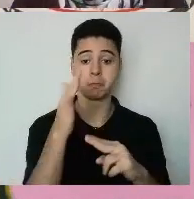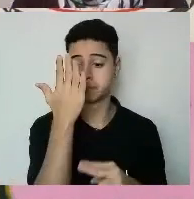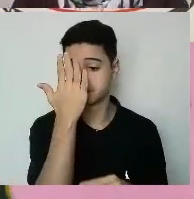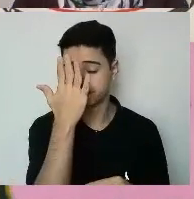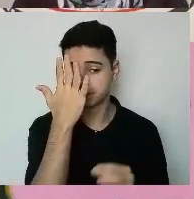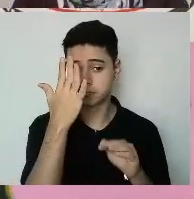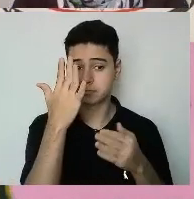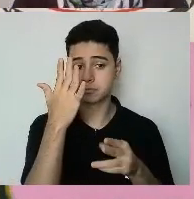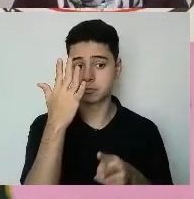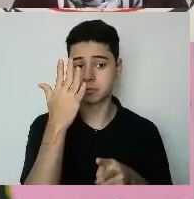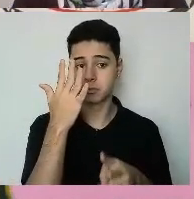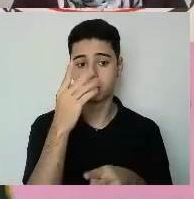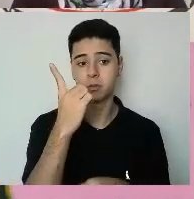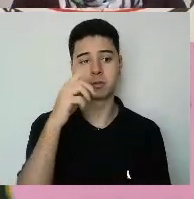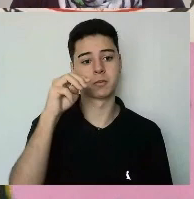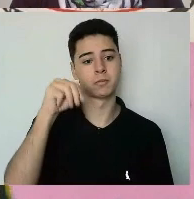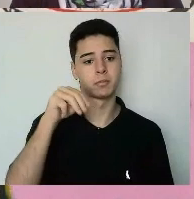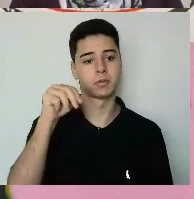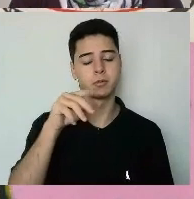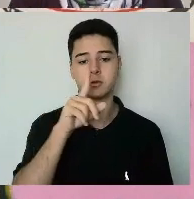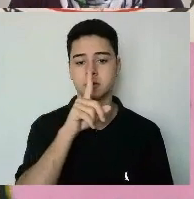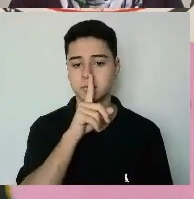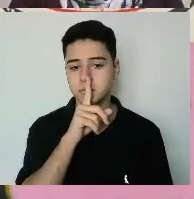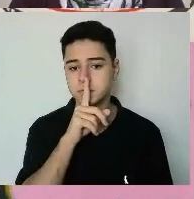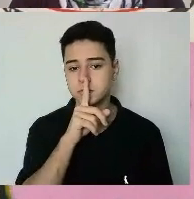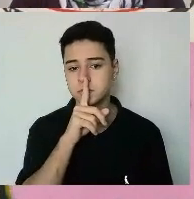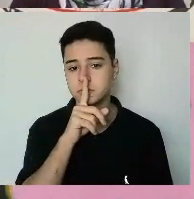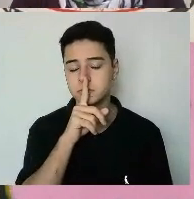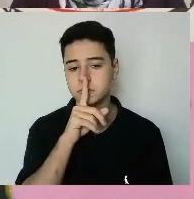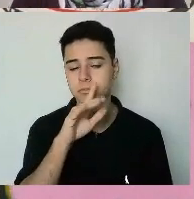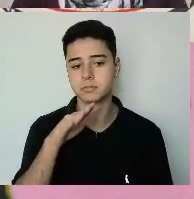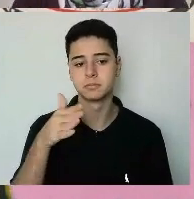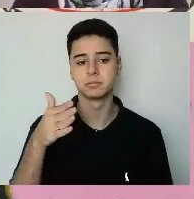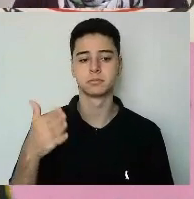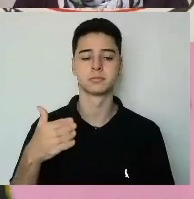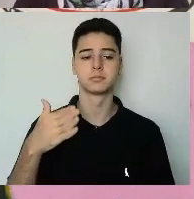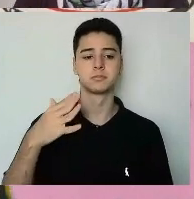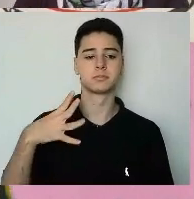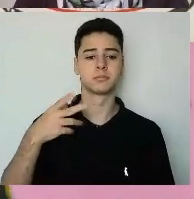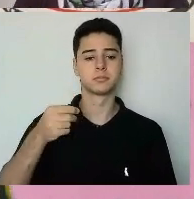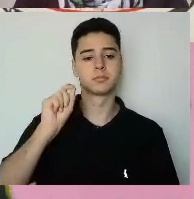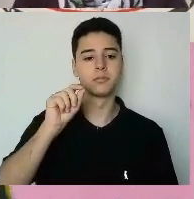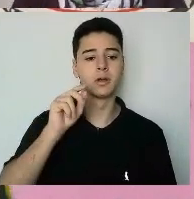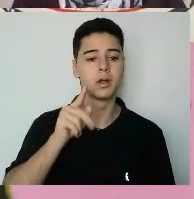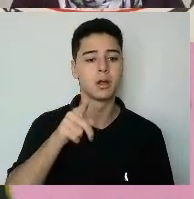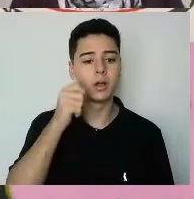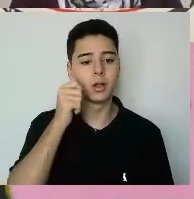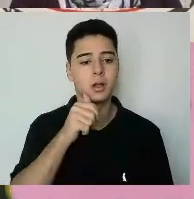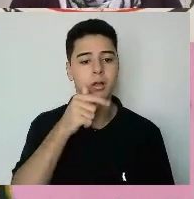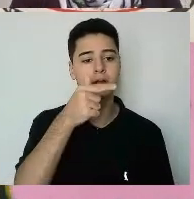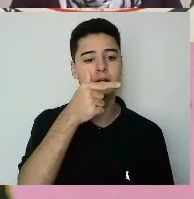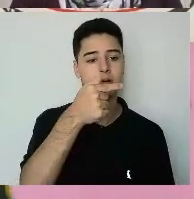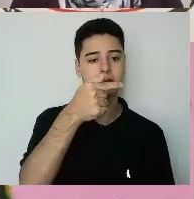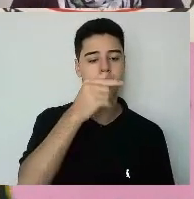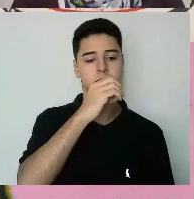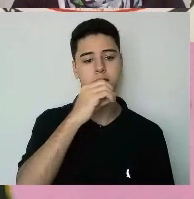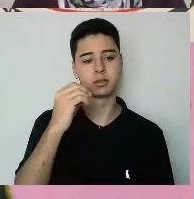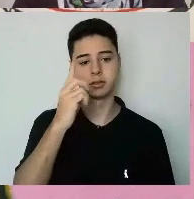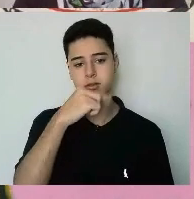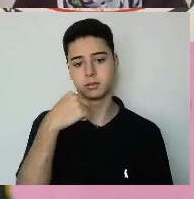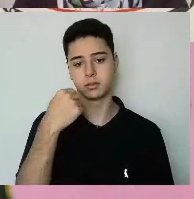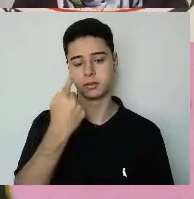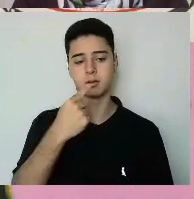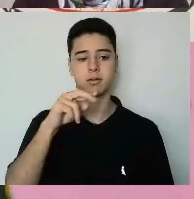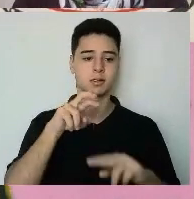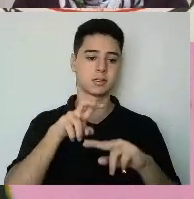e permanecer 1 minuto em silêncio. Nessa performance, ela permaneceu 700 horas sentadas nessa